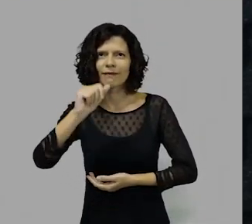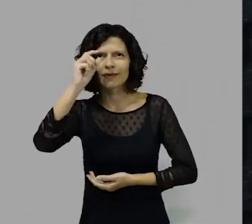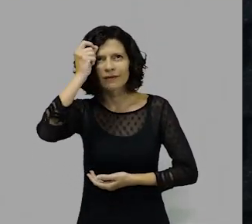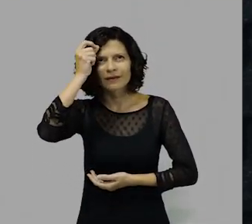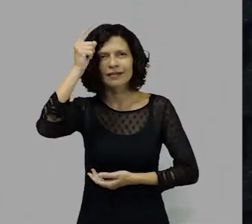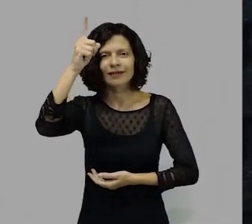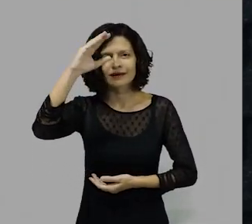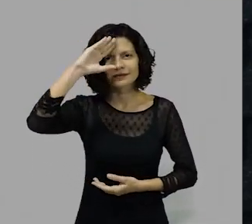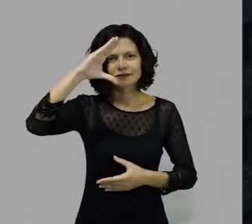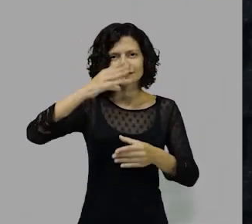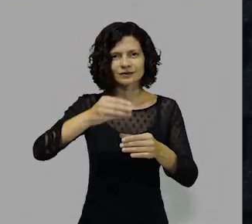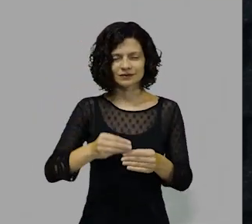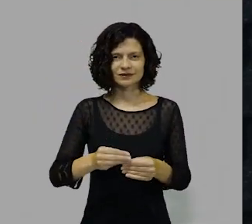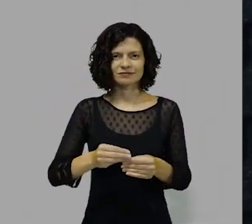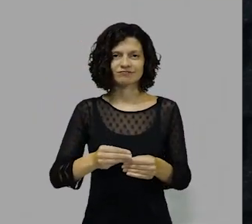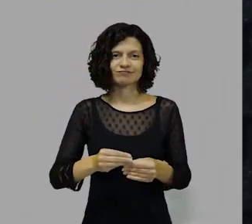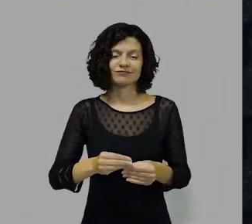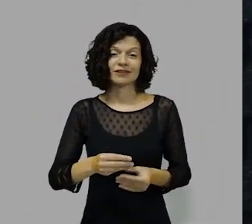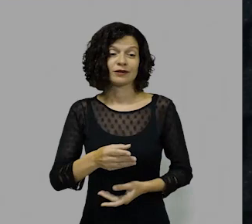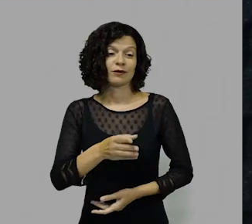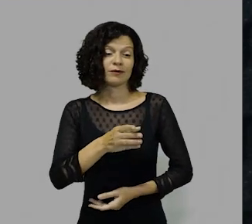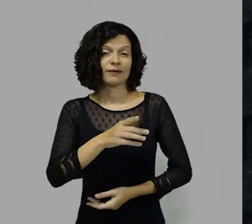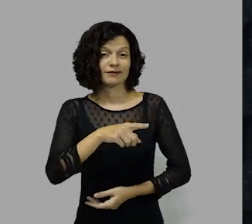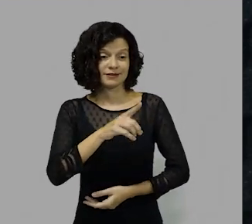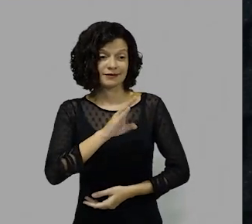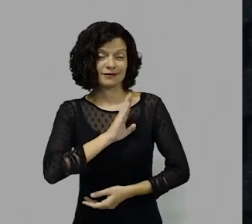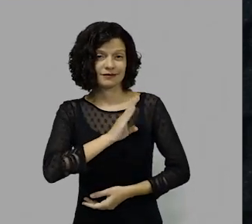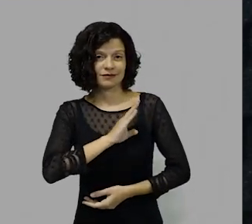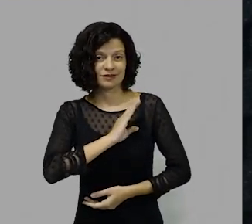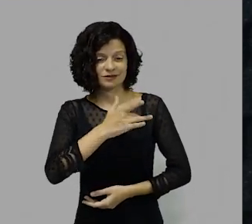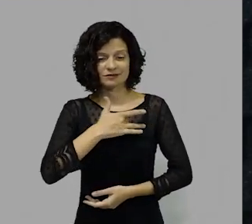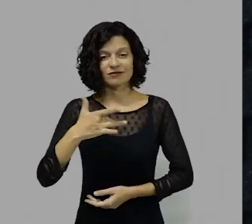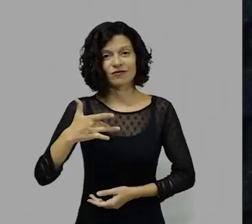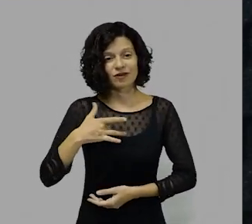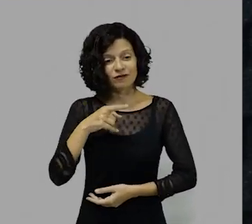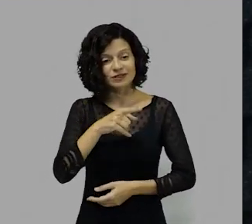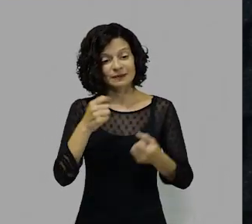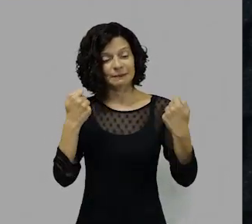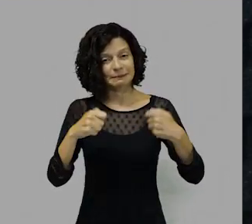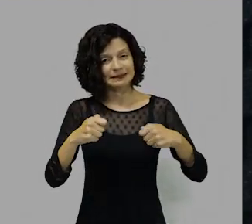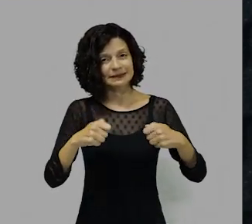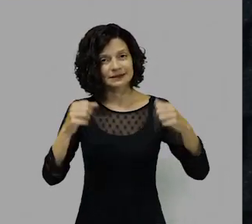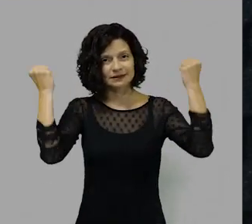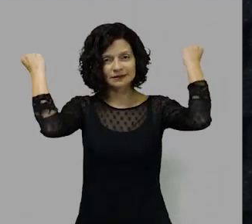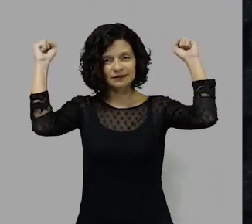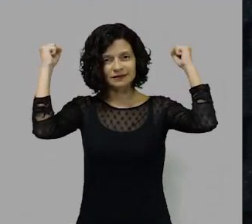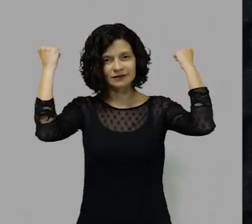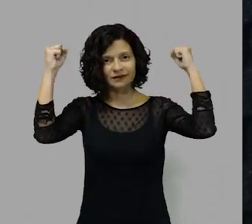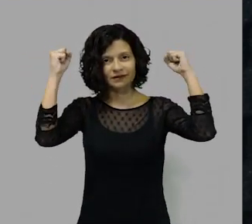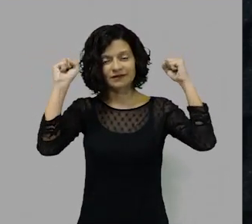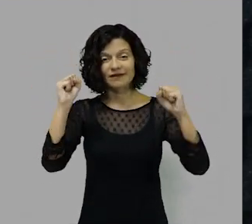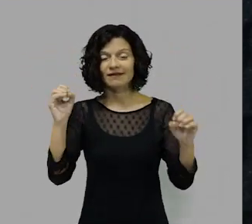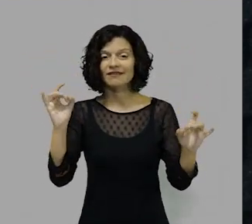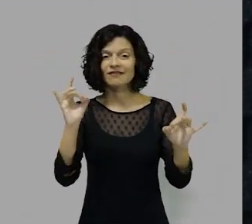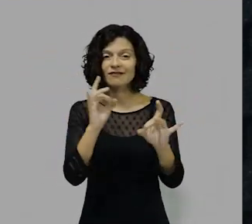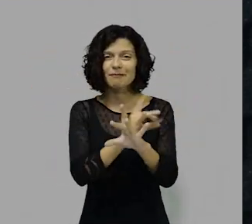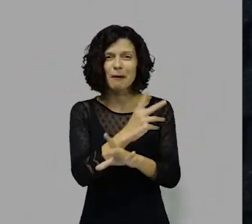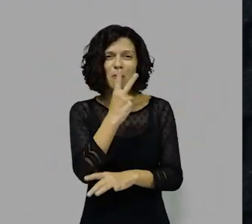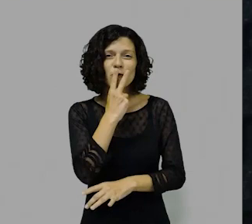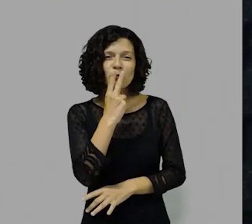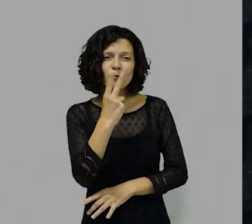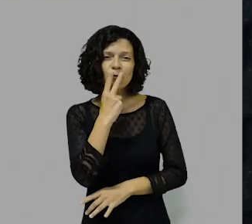coração saudável, você deve se exercitar regularmente e parar de fumar. Então, aqui eu estou dando a ideia de